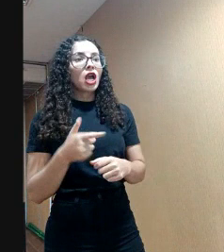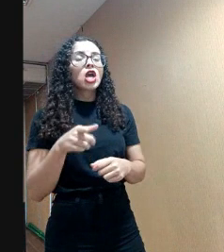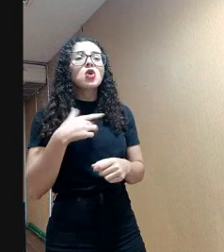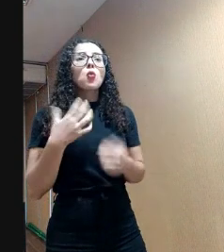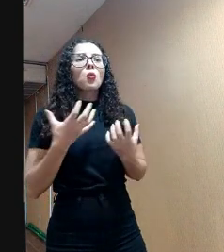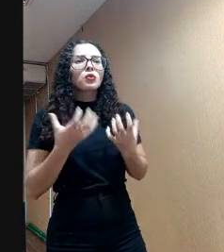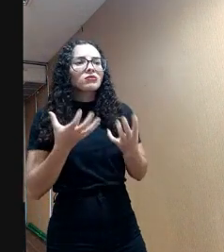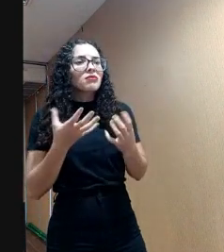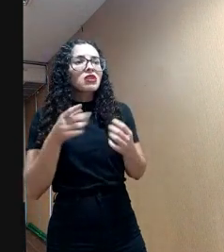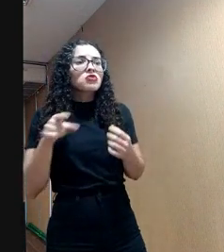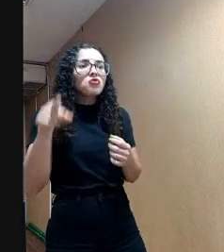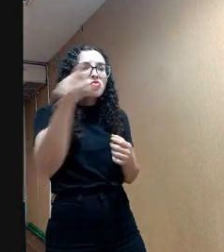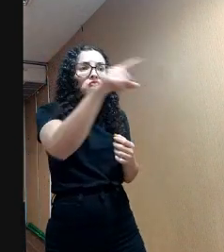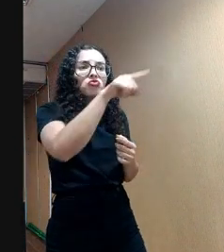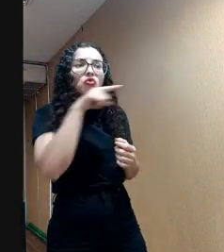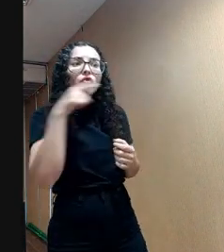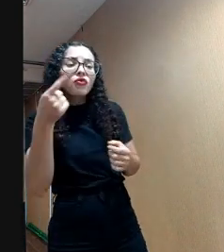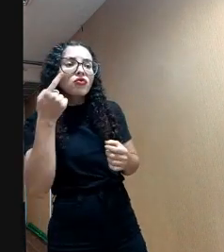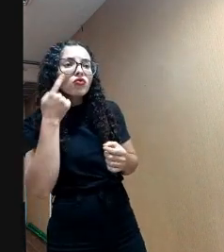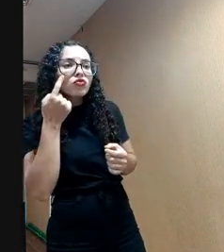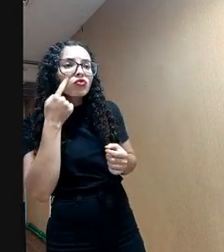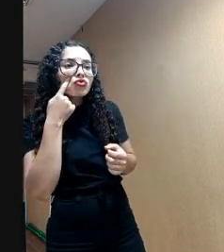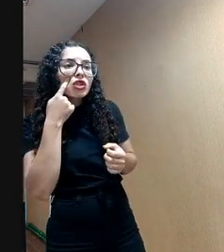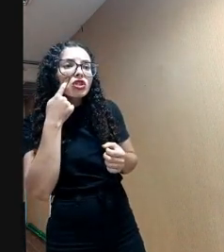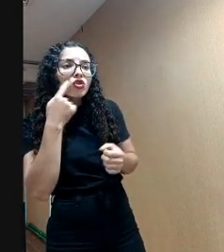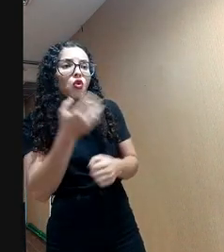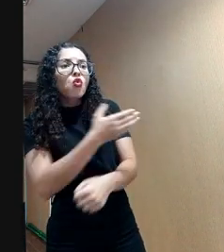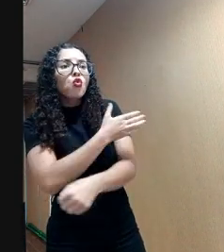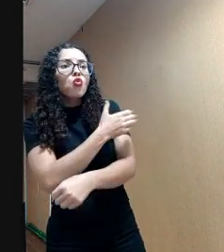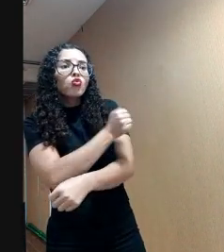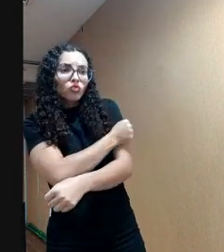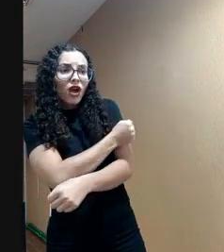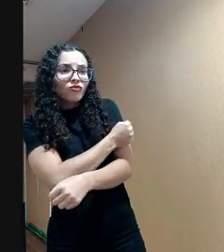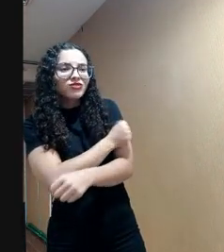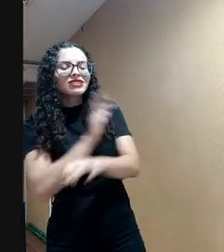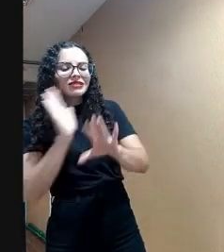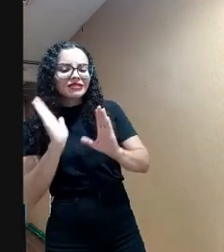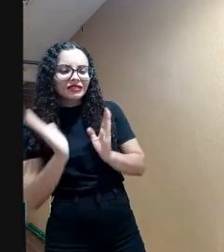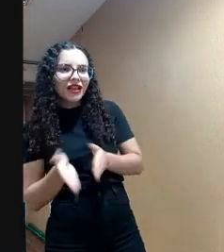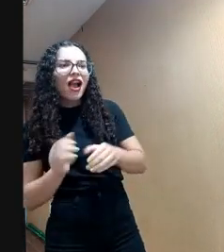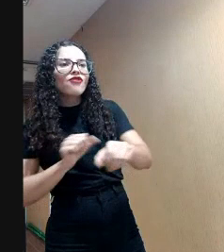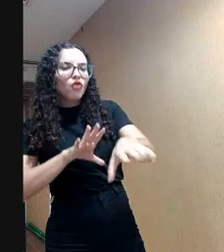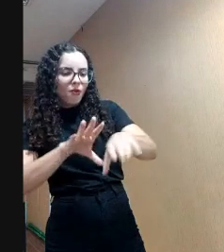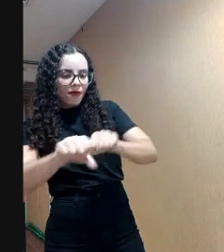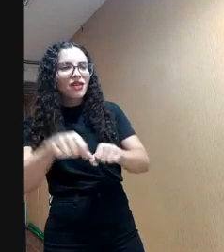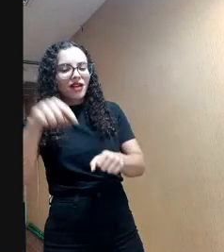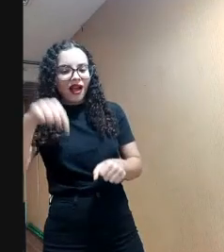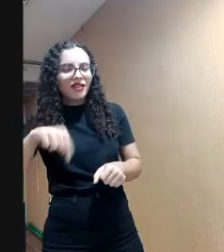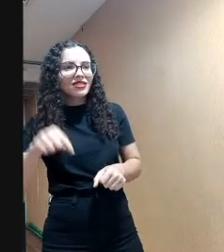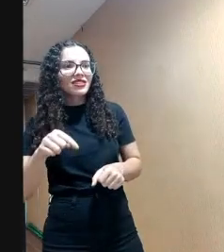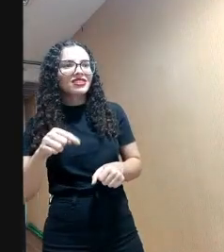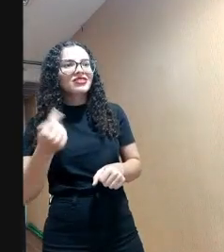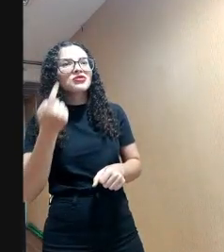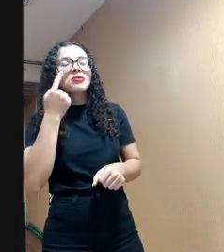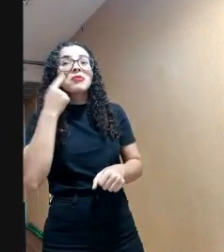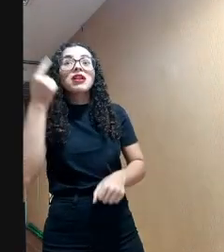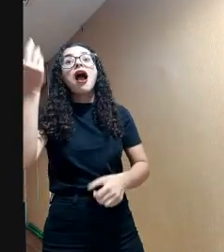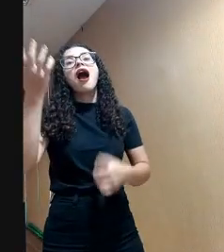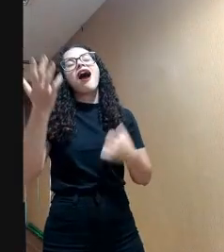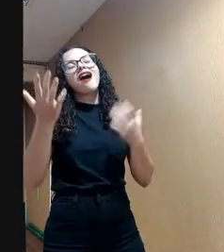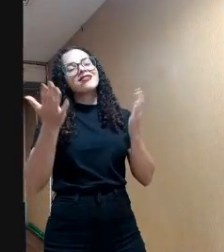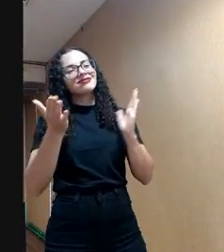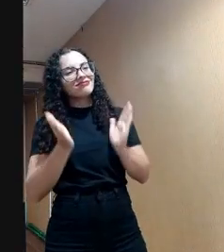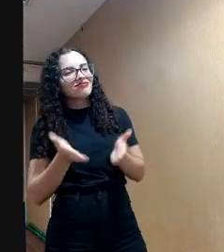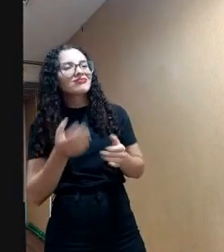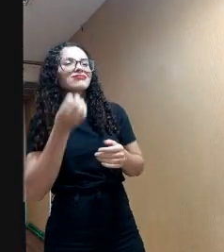vocês nunca abandonem a casa. Quando vocês se formarem, estiverem trabalhando, forem fazer seus mestrados, doutorados,